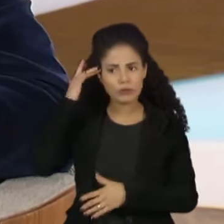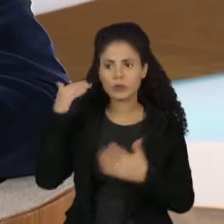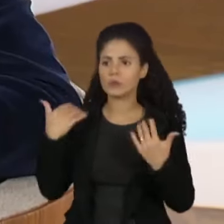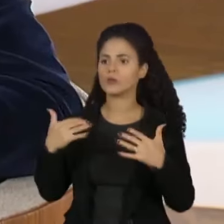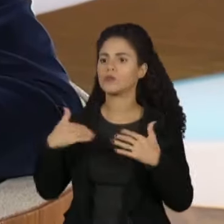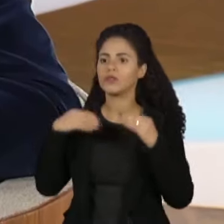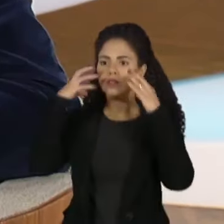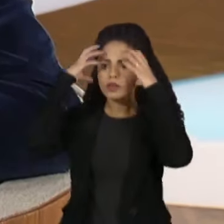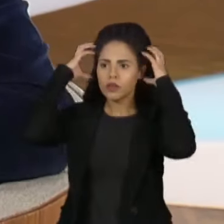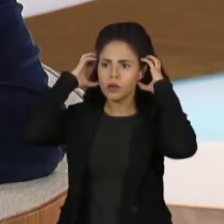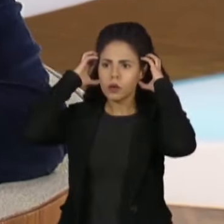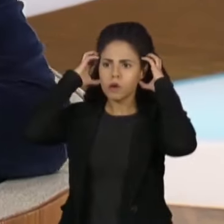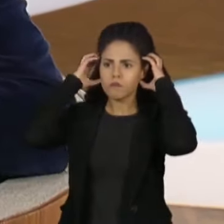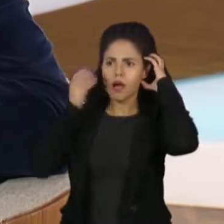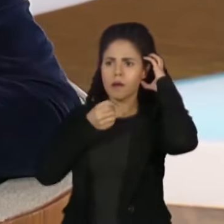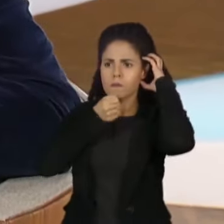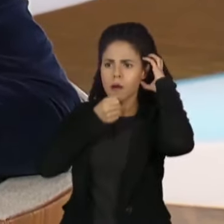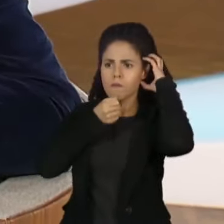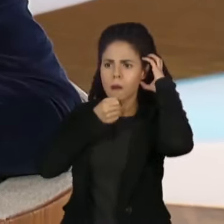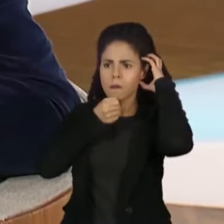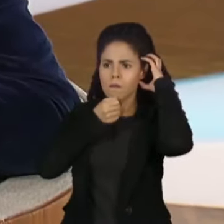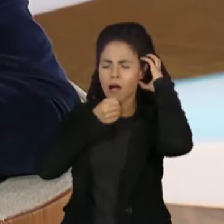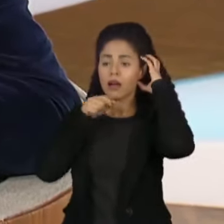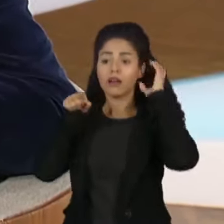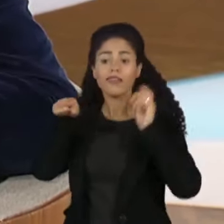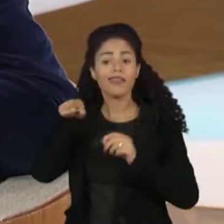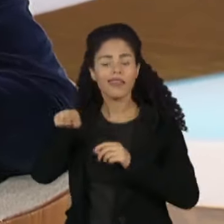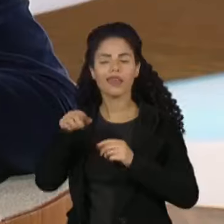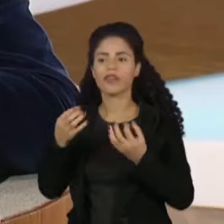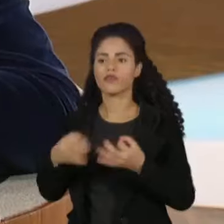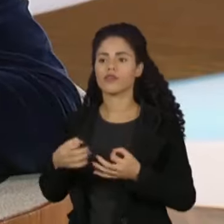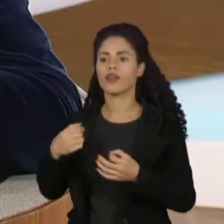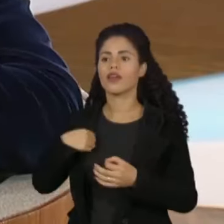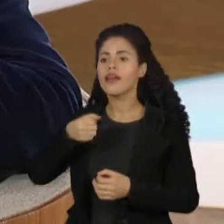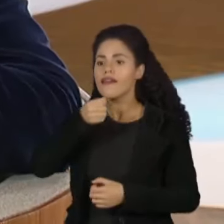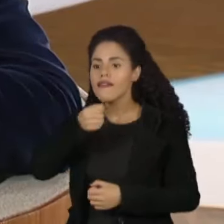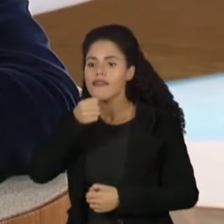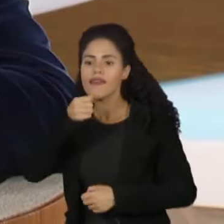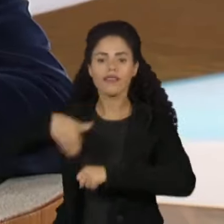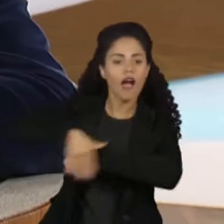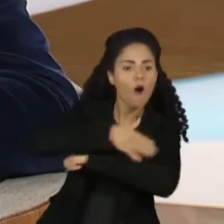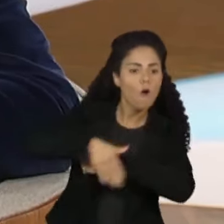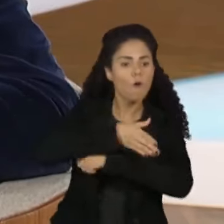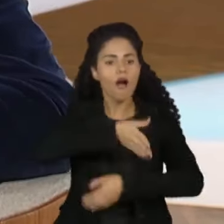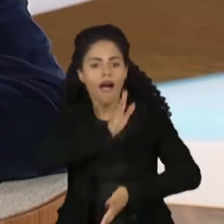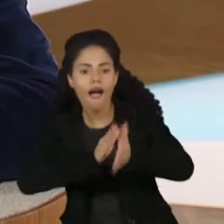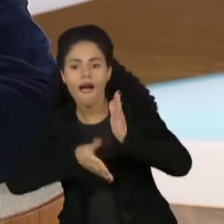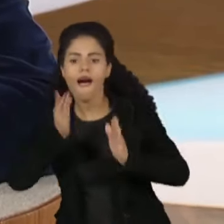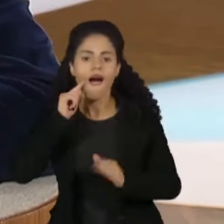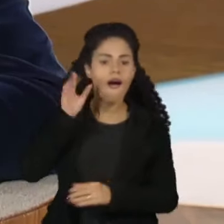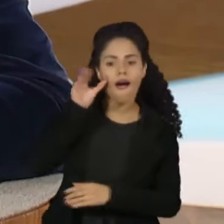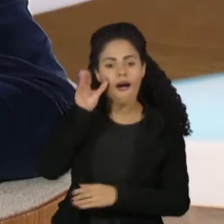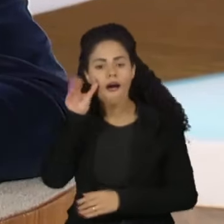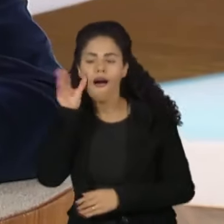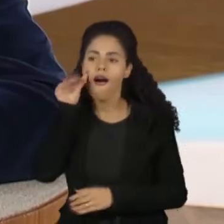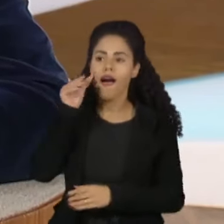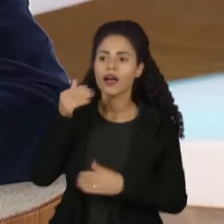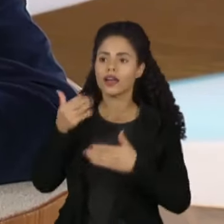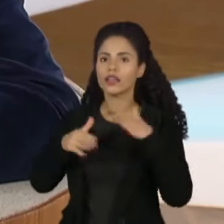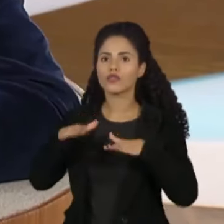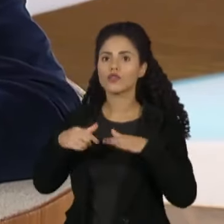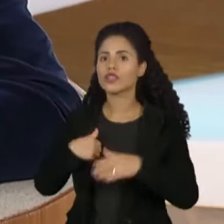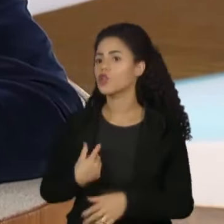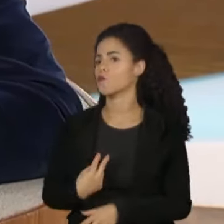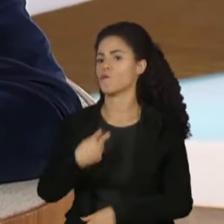radiofônica tal e o varel era um cara que saía pela rua entrando em lugares eh que não se